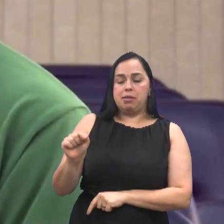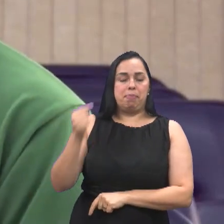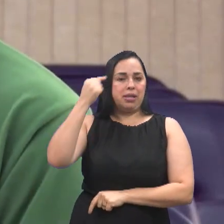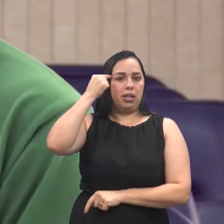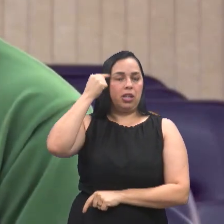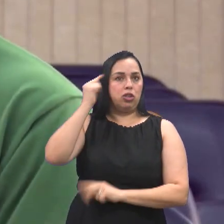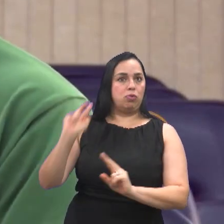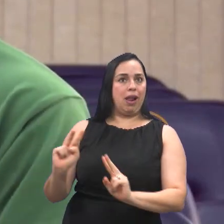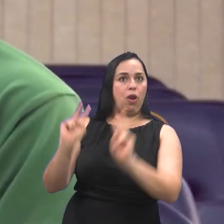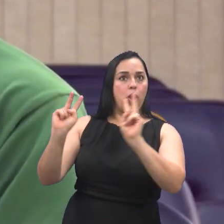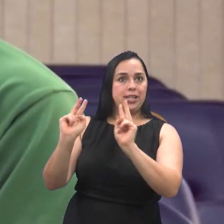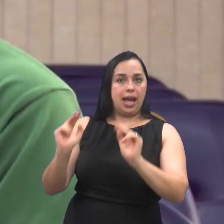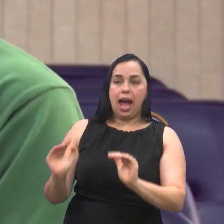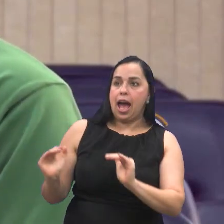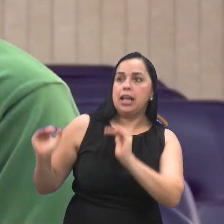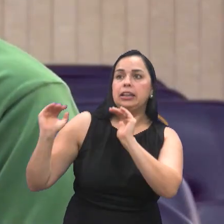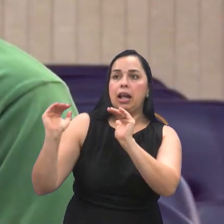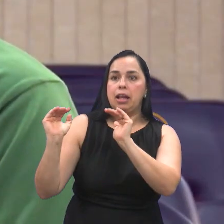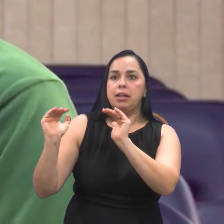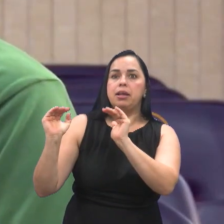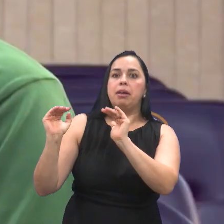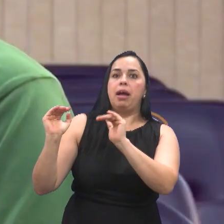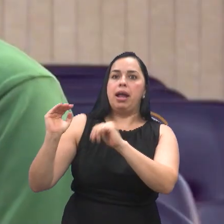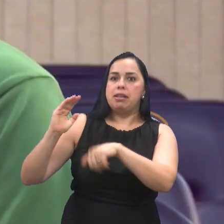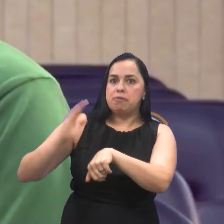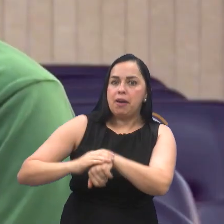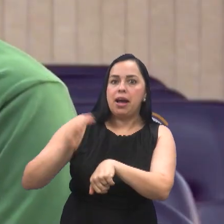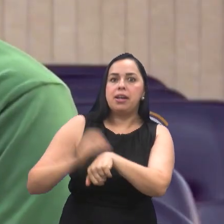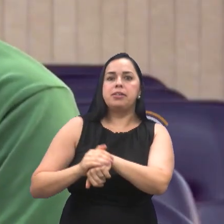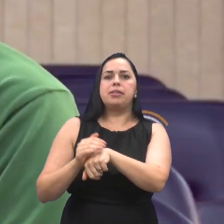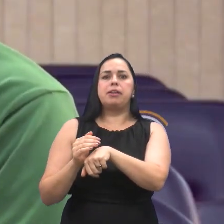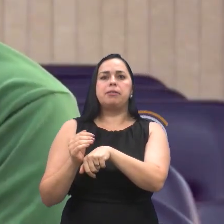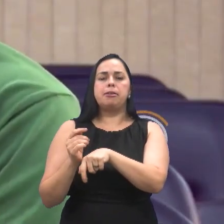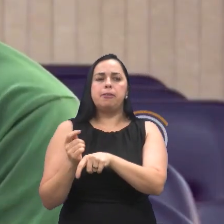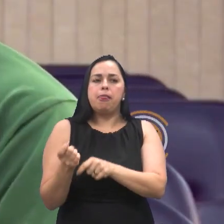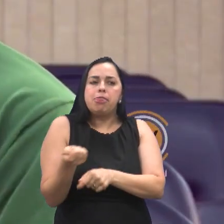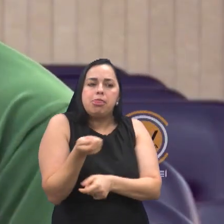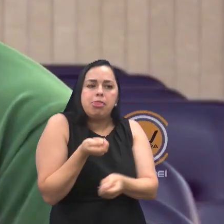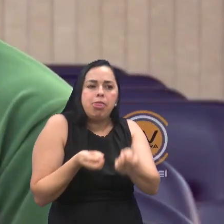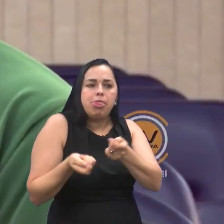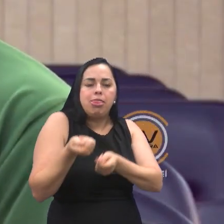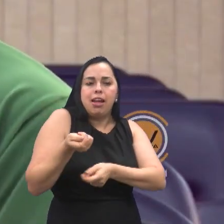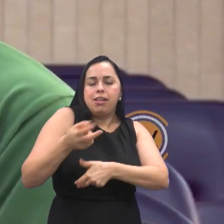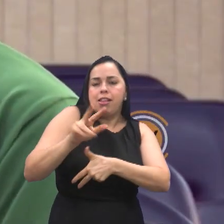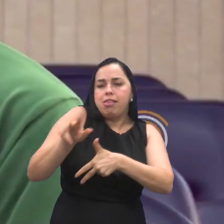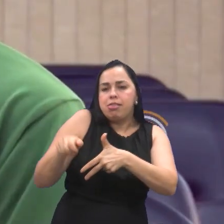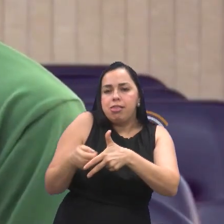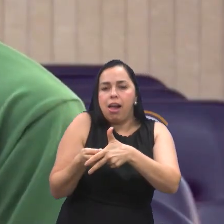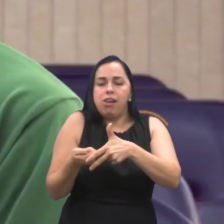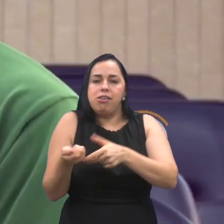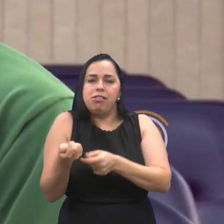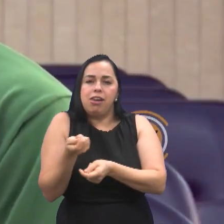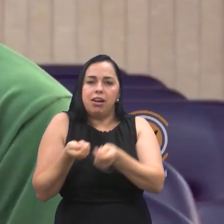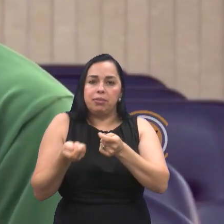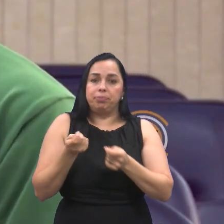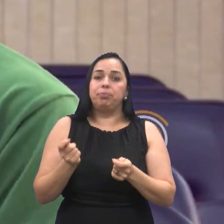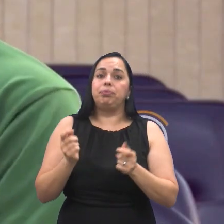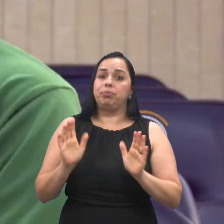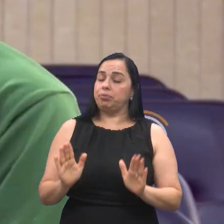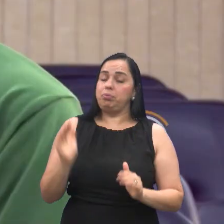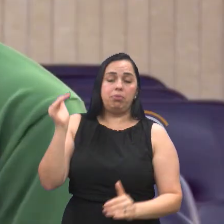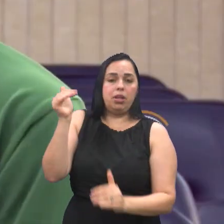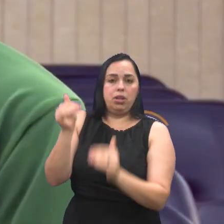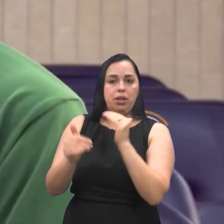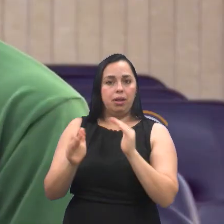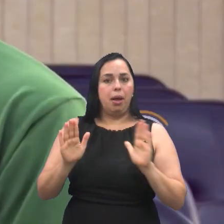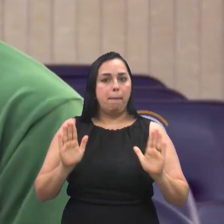eles acham que vale a pena ceder alguma coisinha aqui, fazer uma vista grossa para algum tipo de irregularidade, o que eu discordo. Agora,